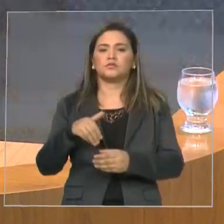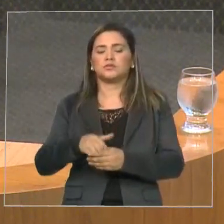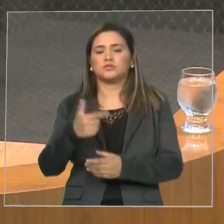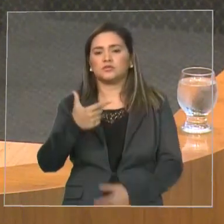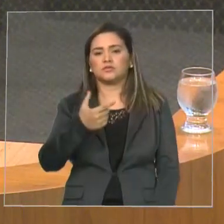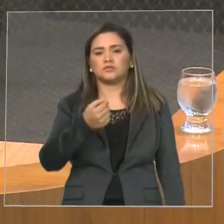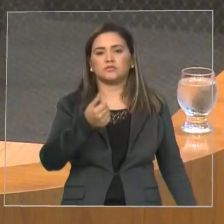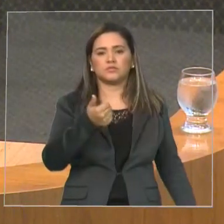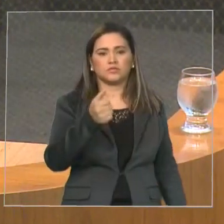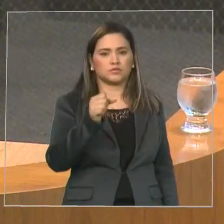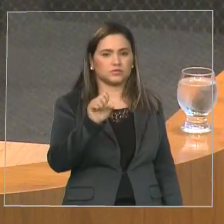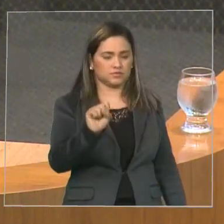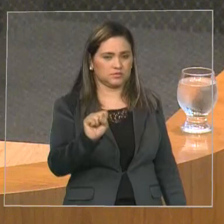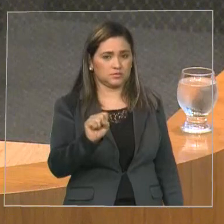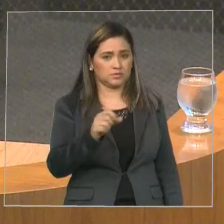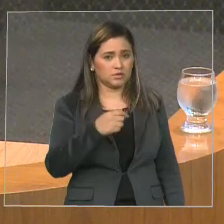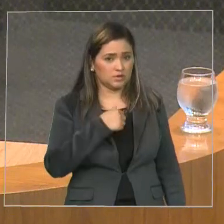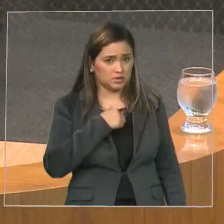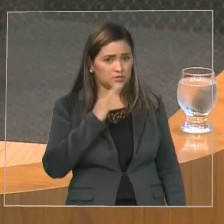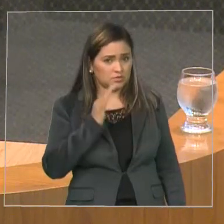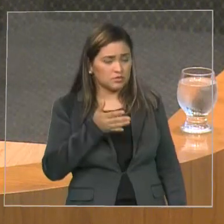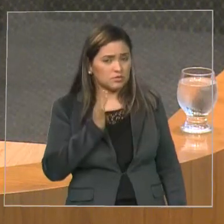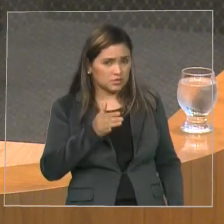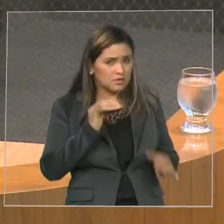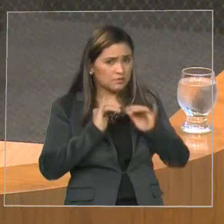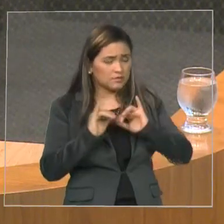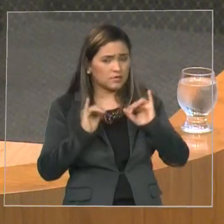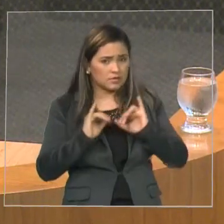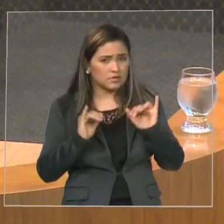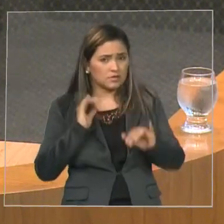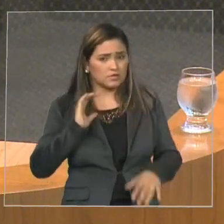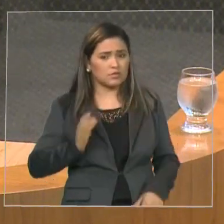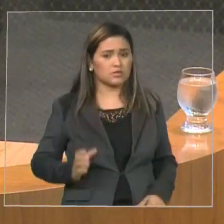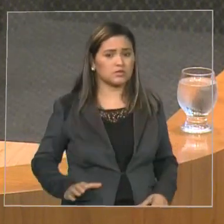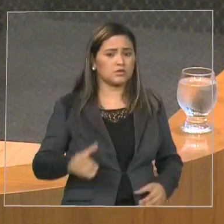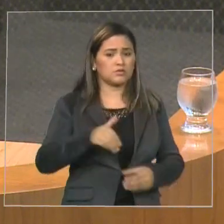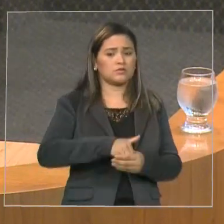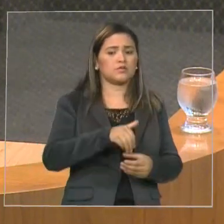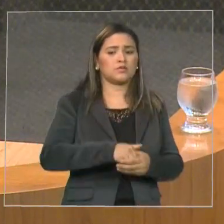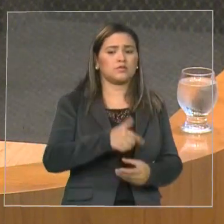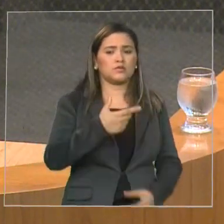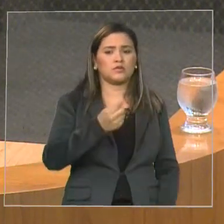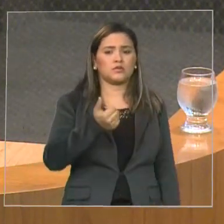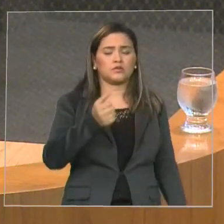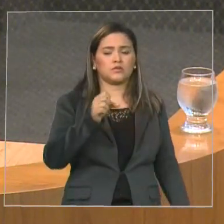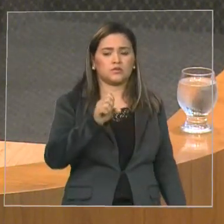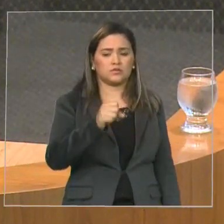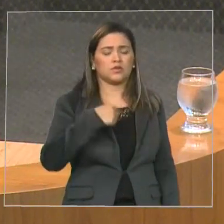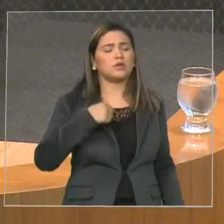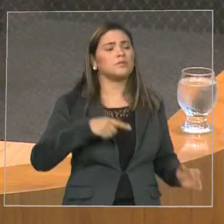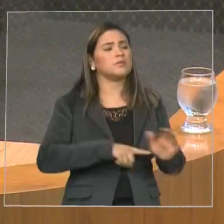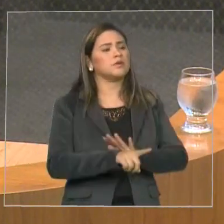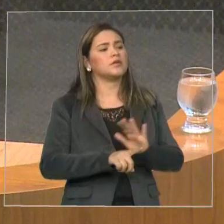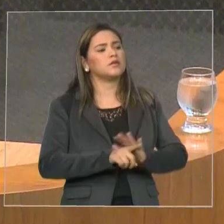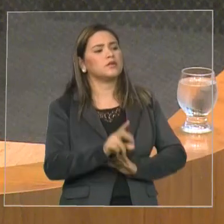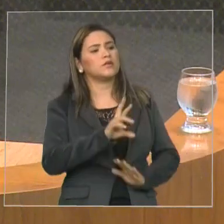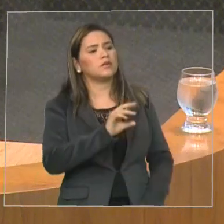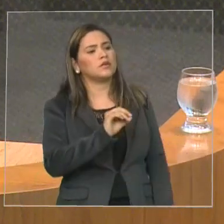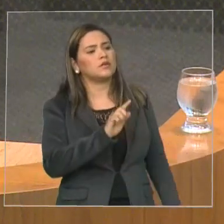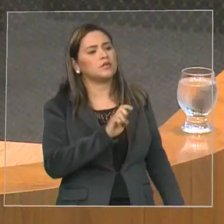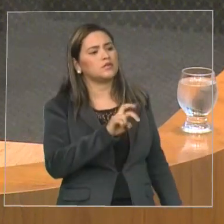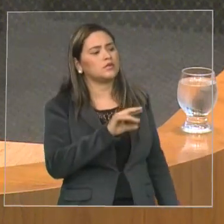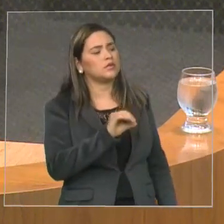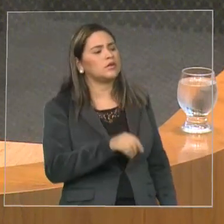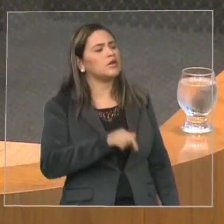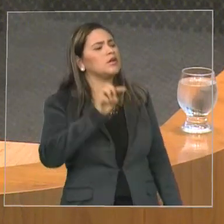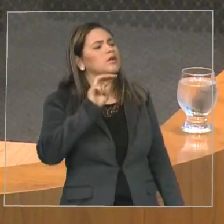aqui sobre o coordenador das eleições de 2018. Eu perguntei para o deputado Rogério Cafeteira quem era o coordenador